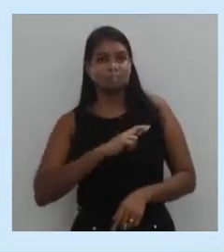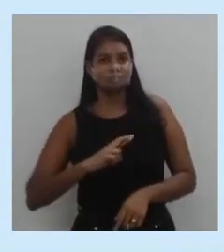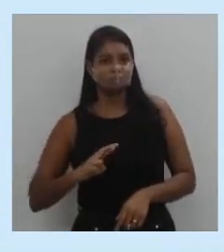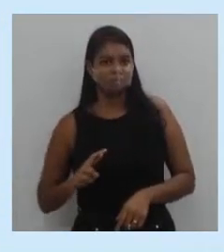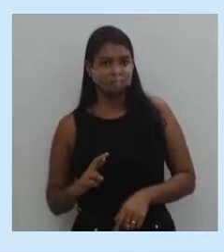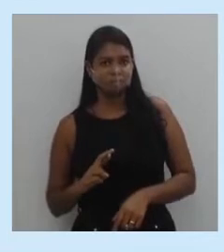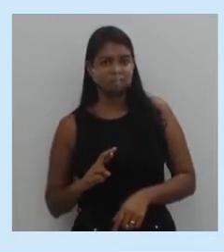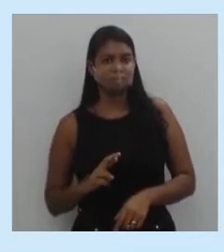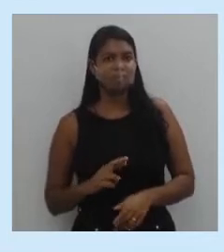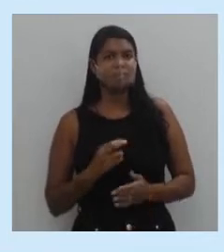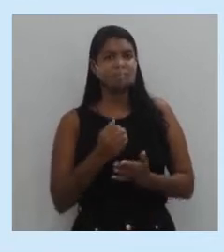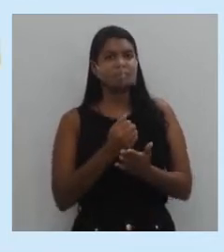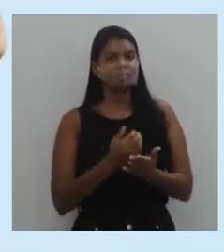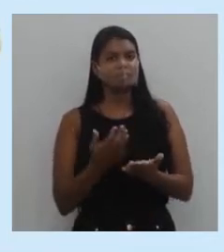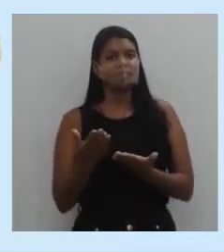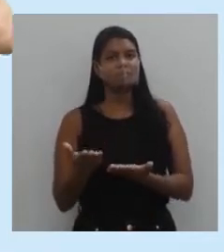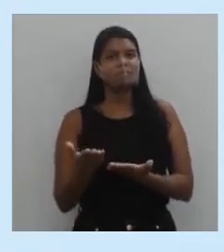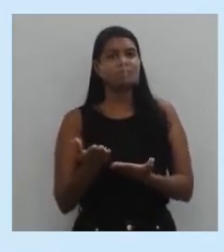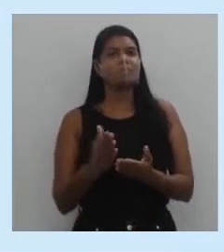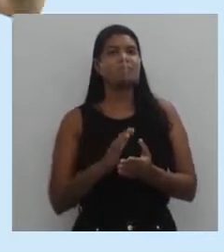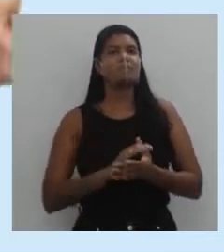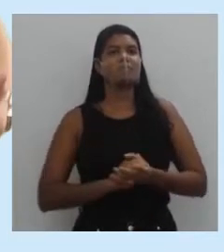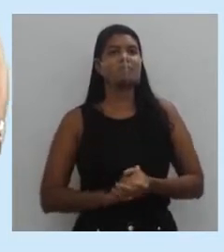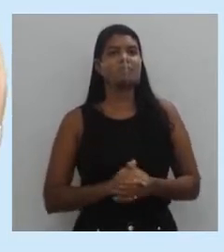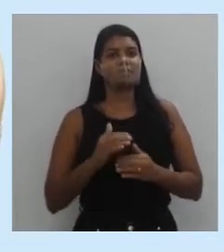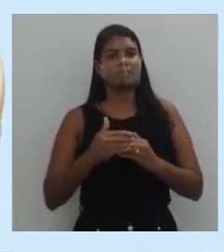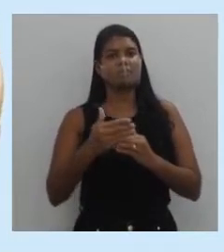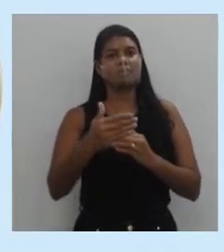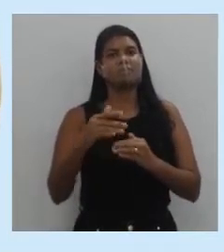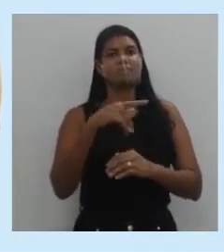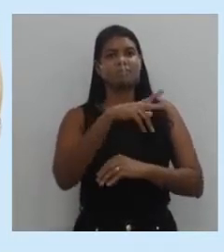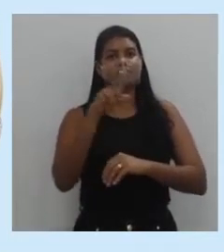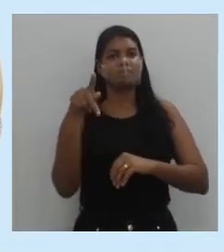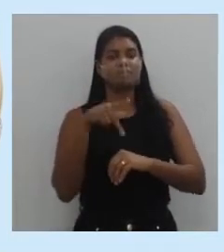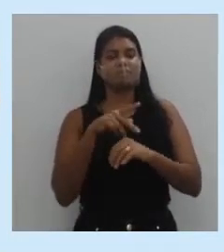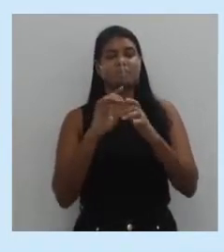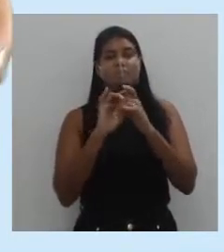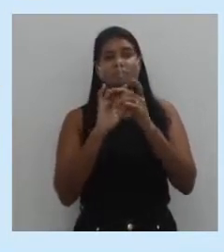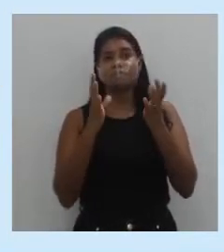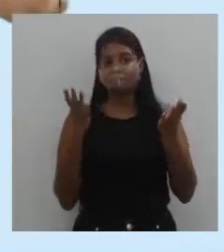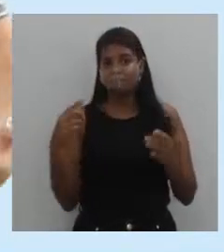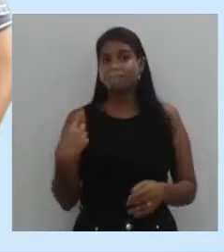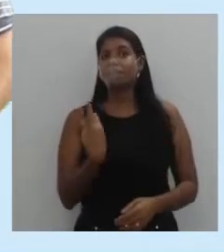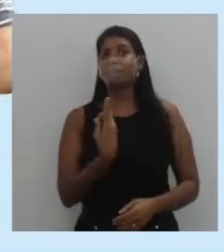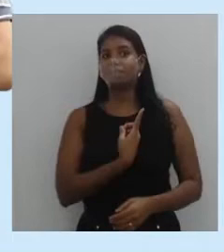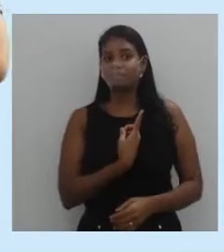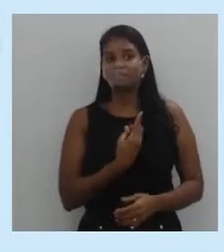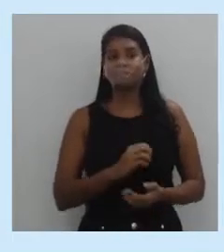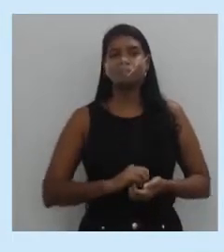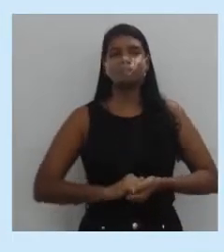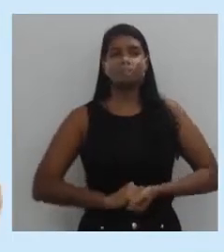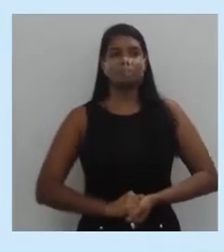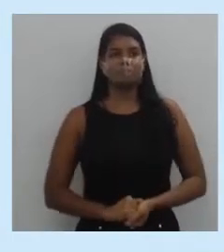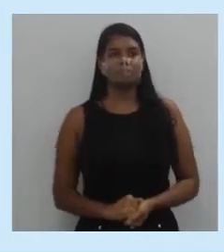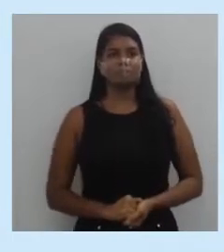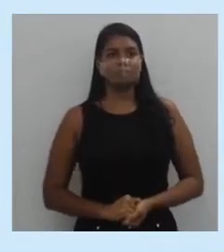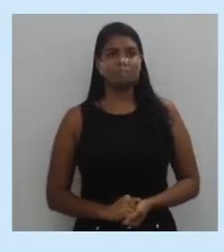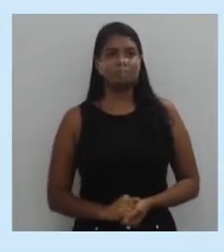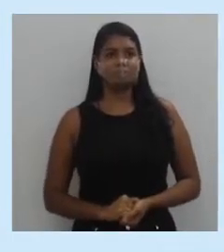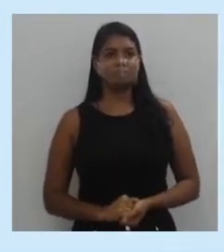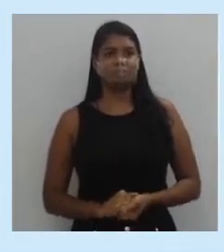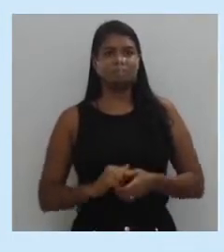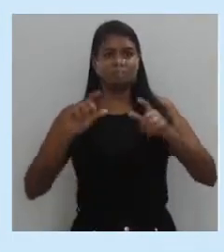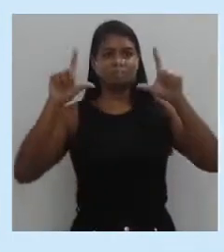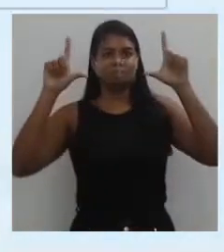religião oficial. Então essa é a caminhada de um país laico, no caso, o nosso país. Vamos ver